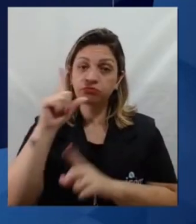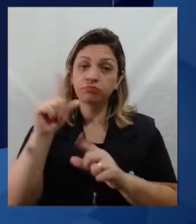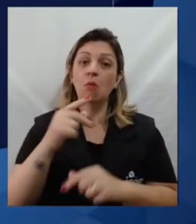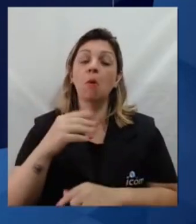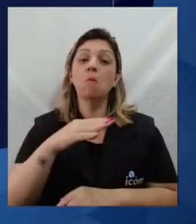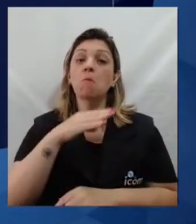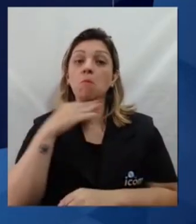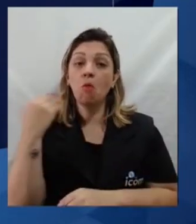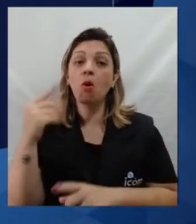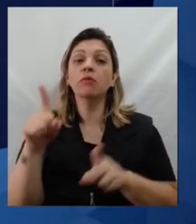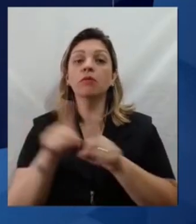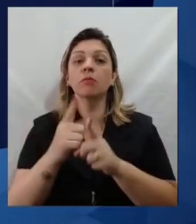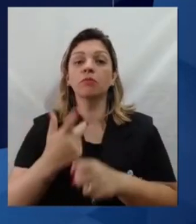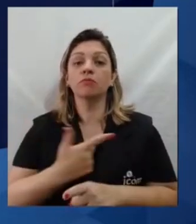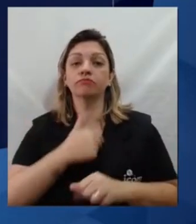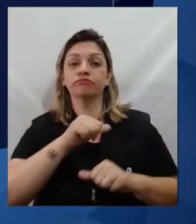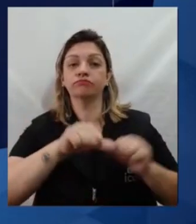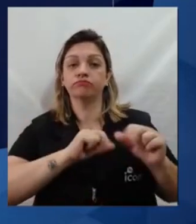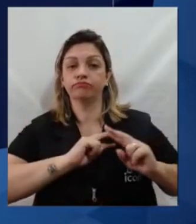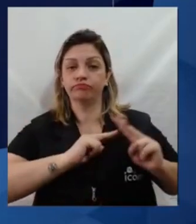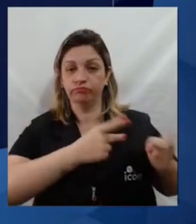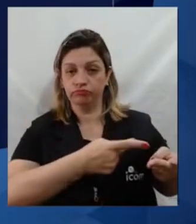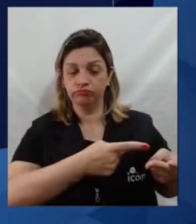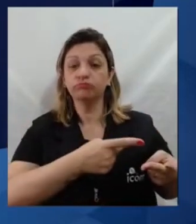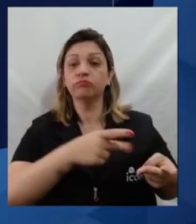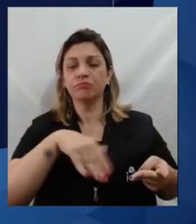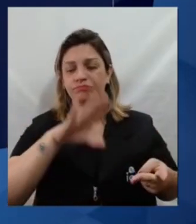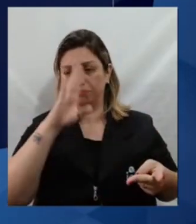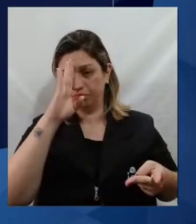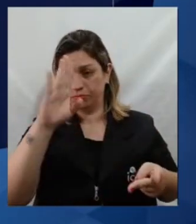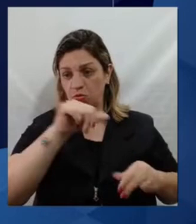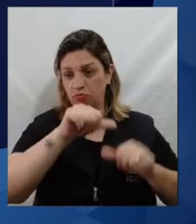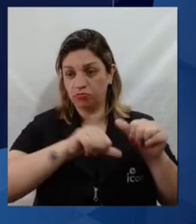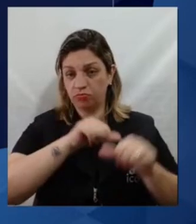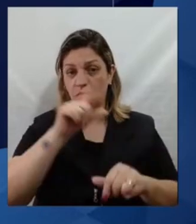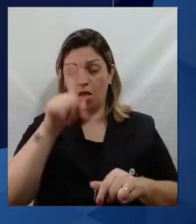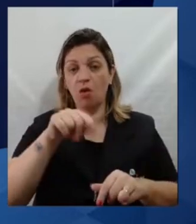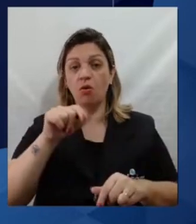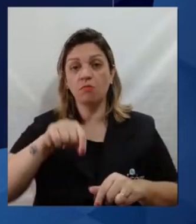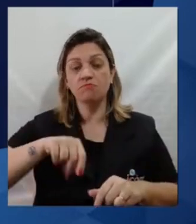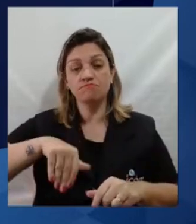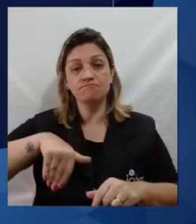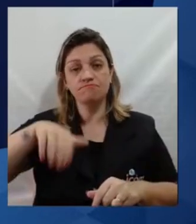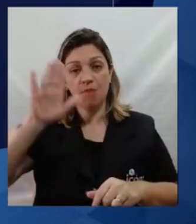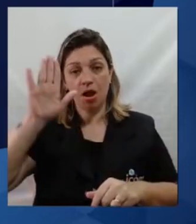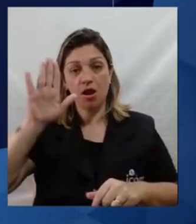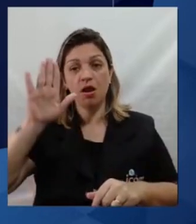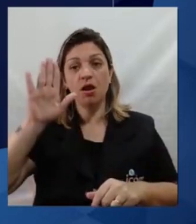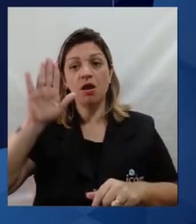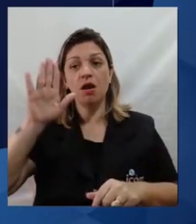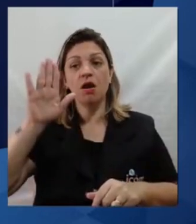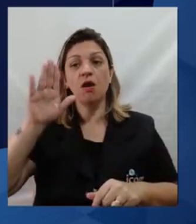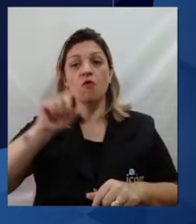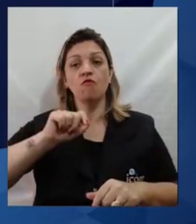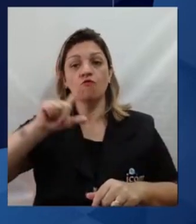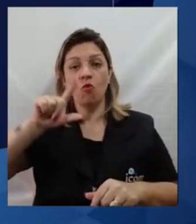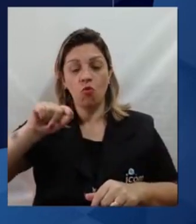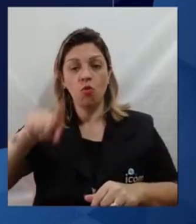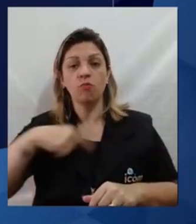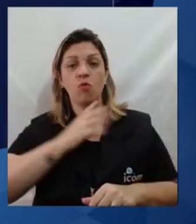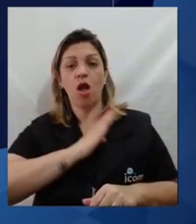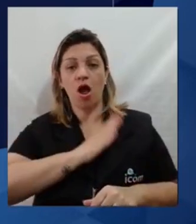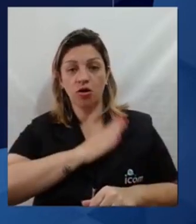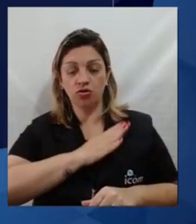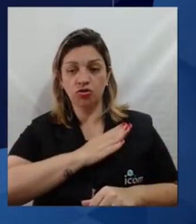transplante. As variáveis principais que foram alteradas foi o aumento do volume sistólico, aumento do débito cardíaco,